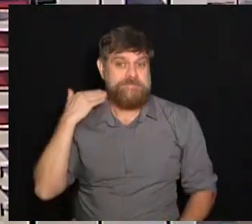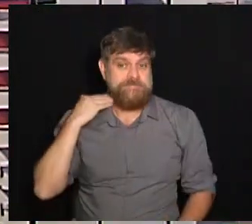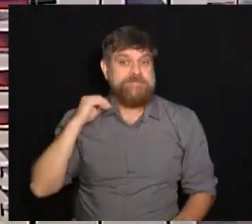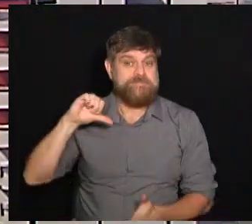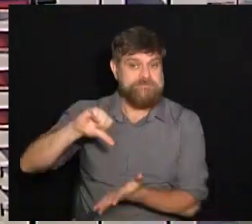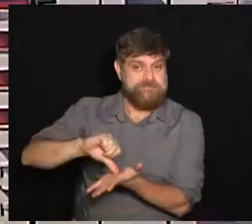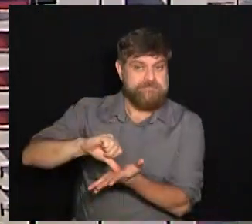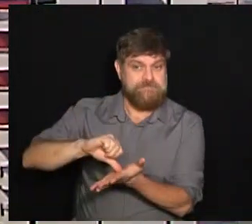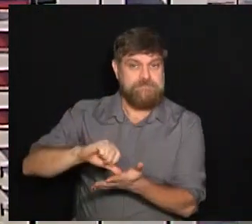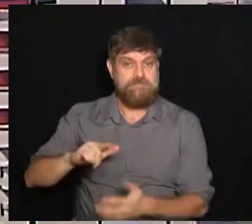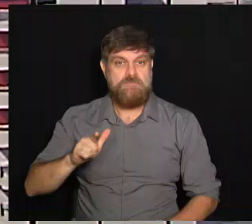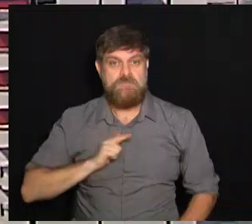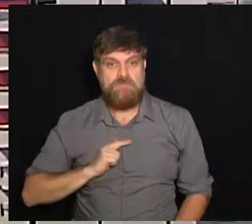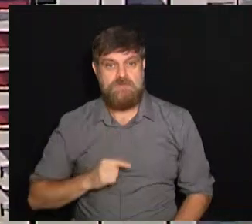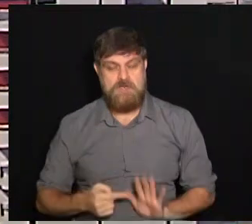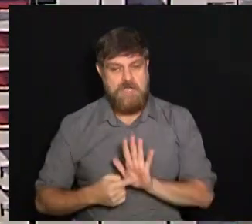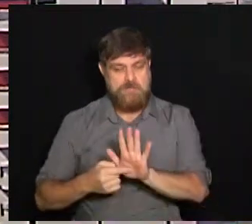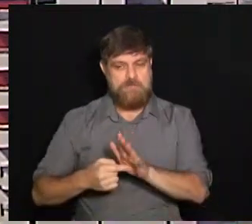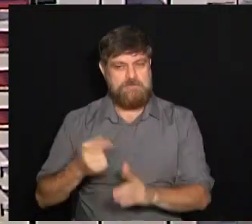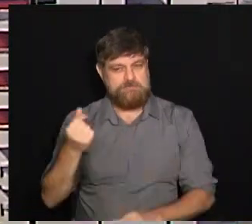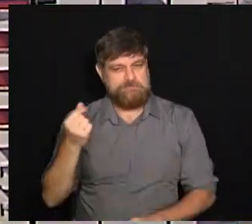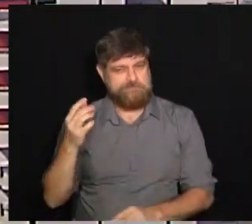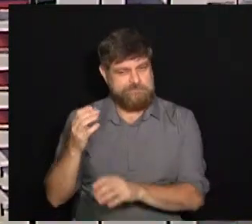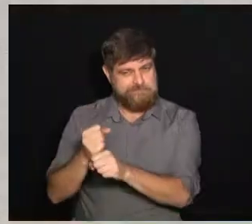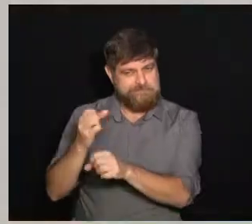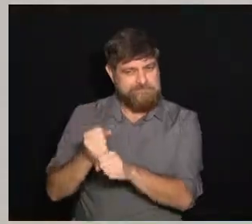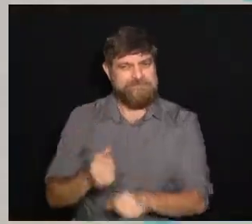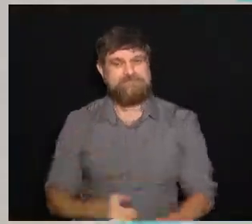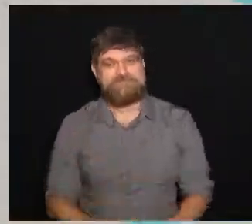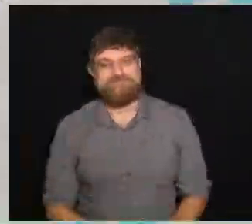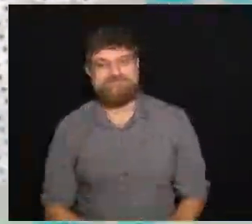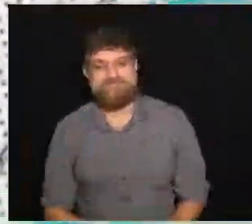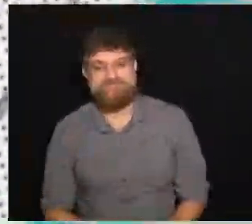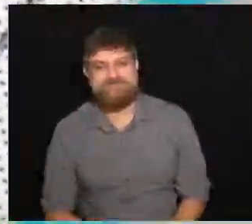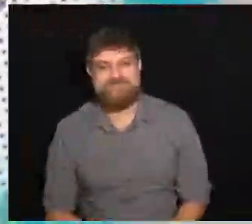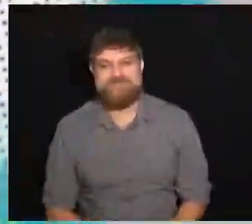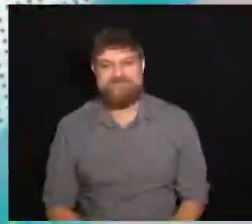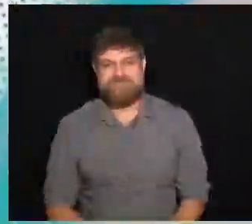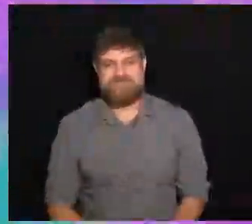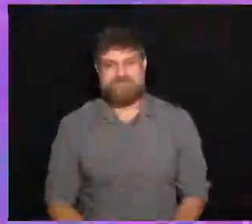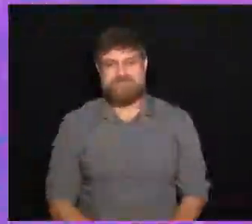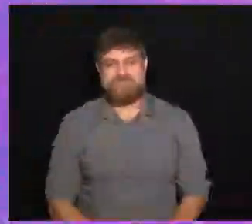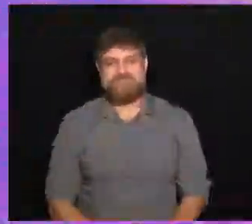Central. Esse é o destaque do quadro Na Ponta do Lápis.